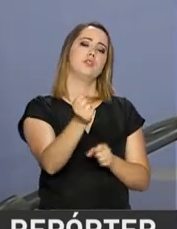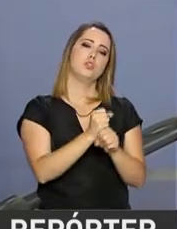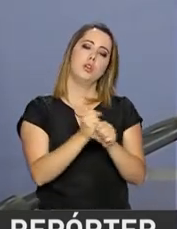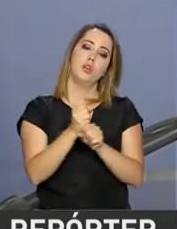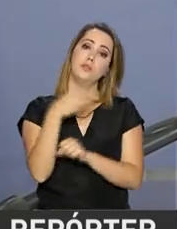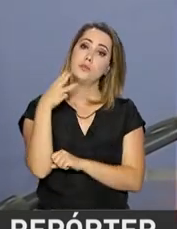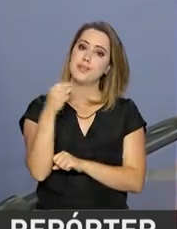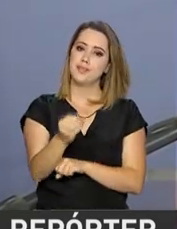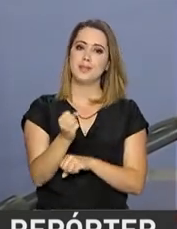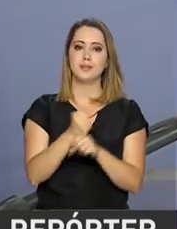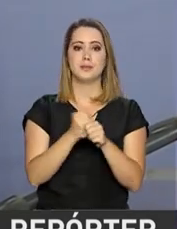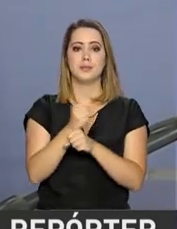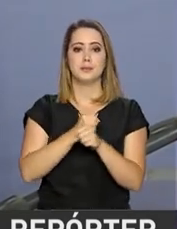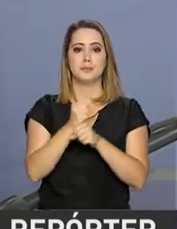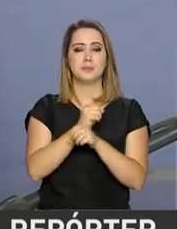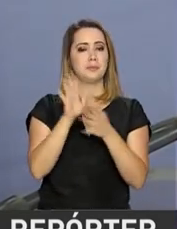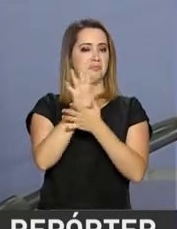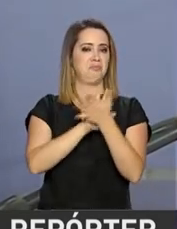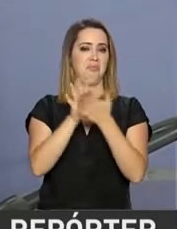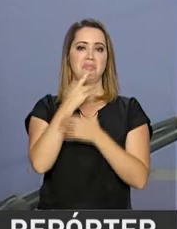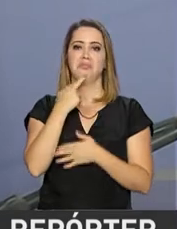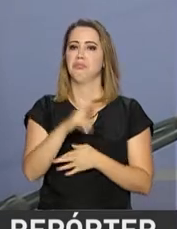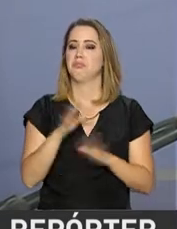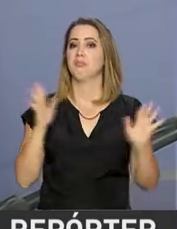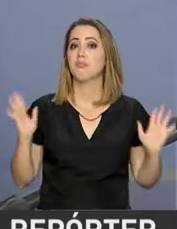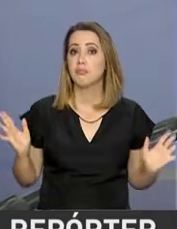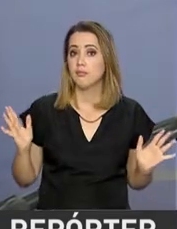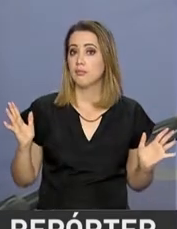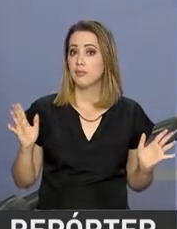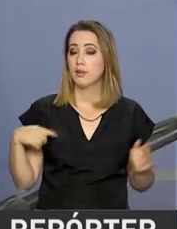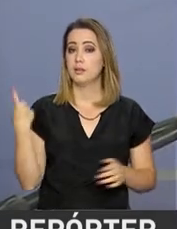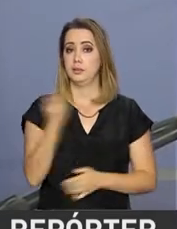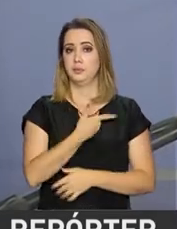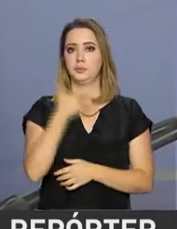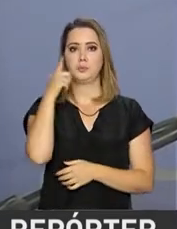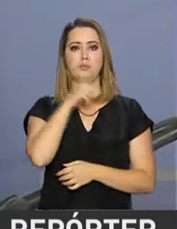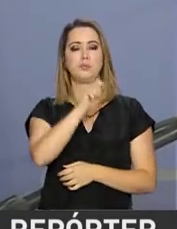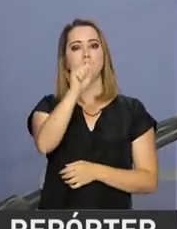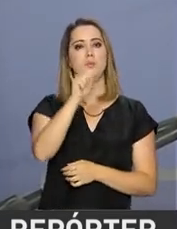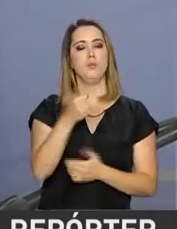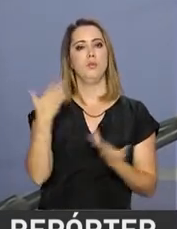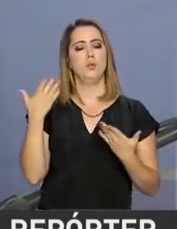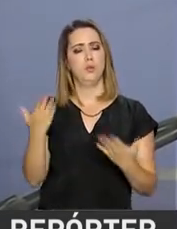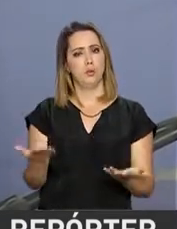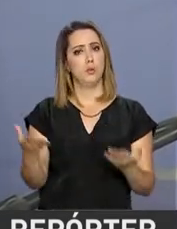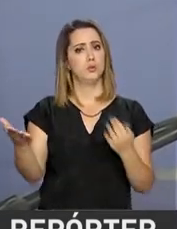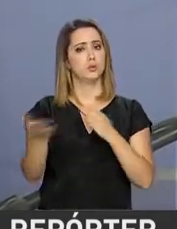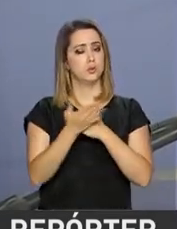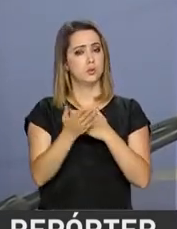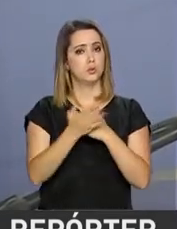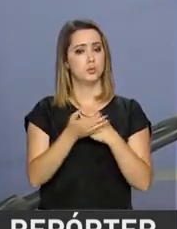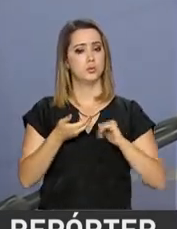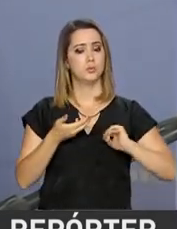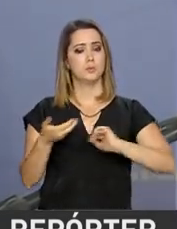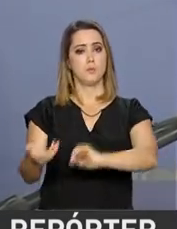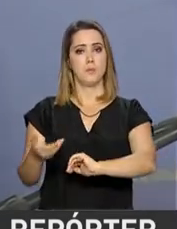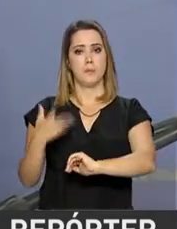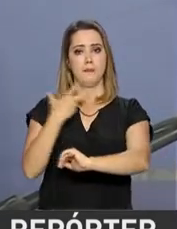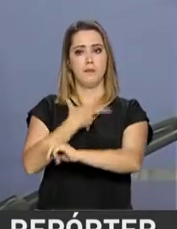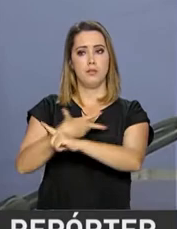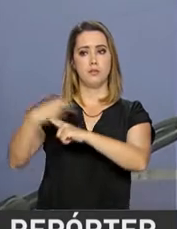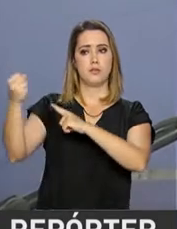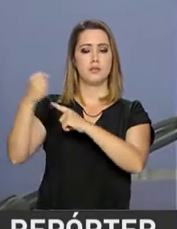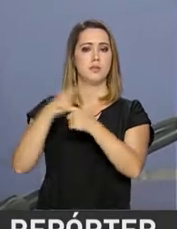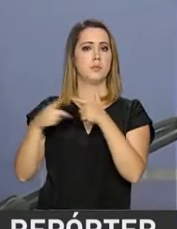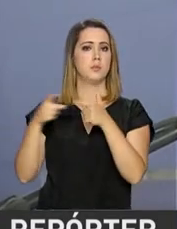e não eram solucionados e nós conseguimos com o apoio do congresso nacional vencendo uma